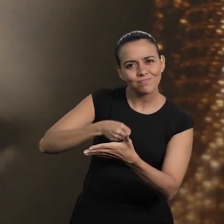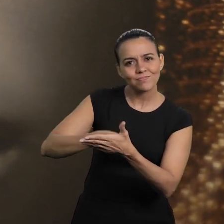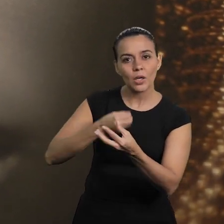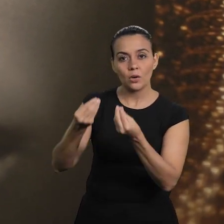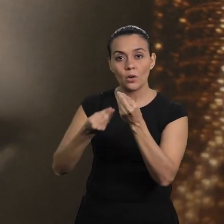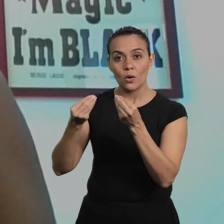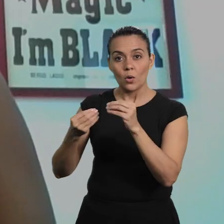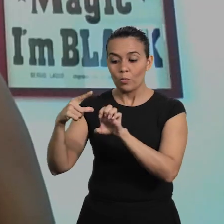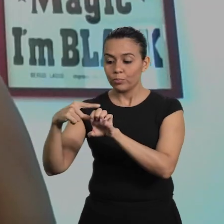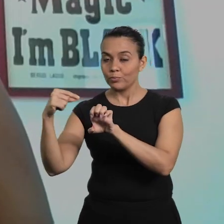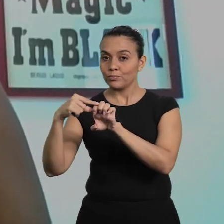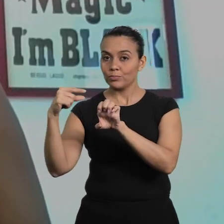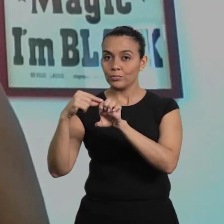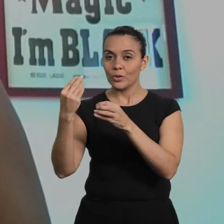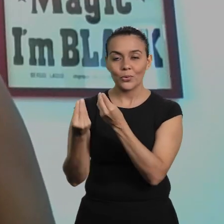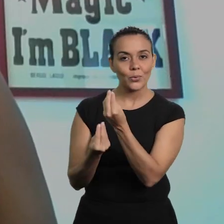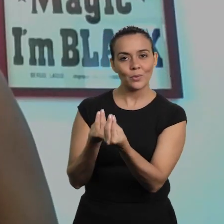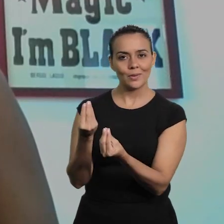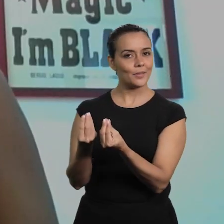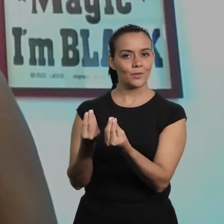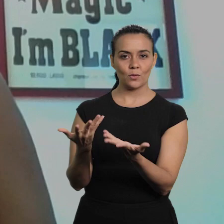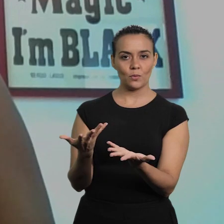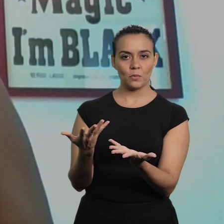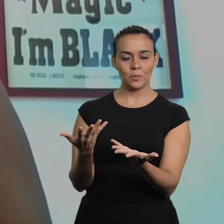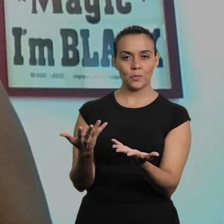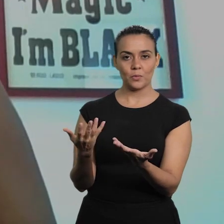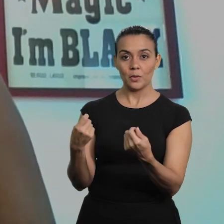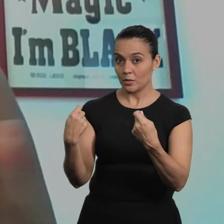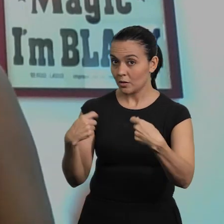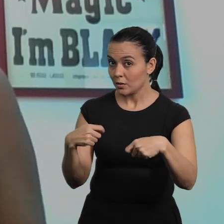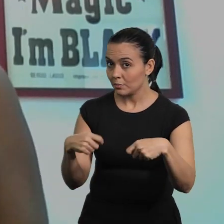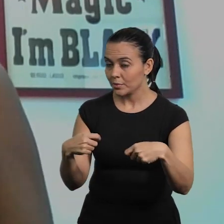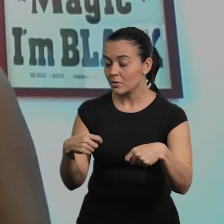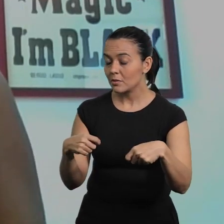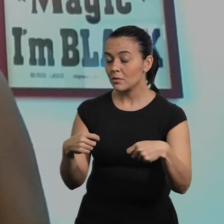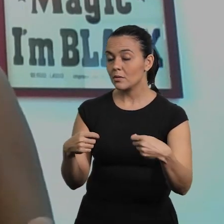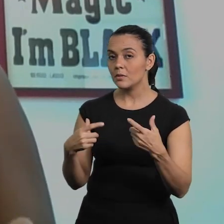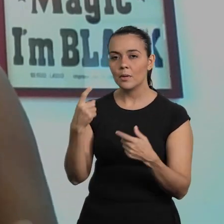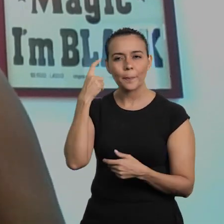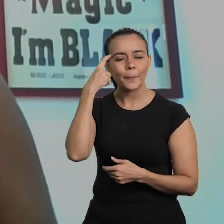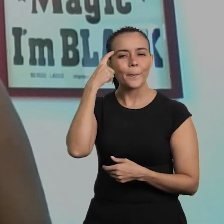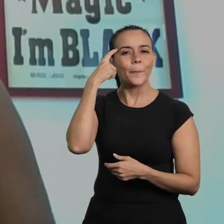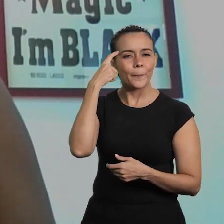perspectiva empreendedora, mas com a porta de entrada, né,